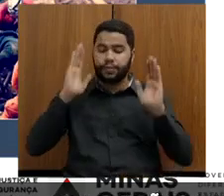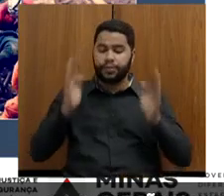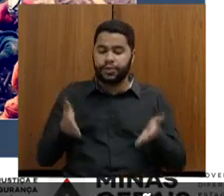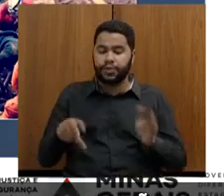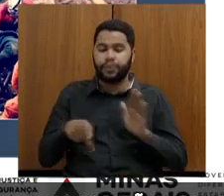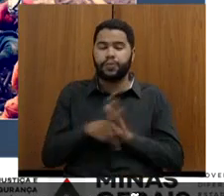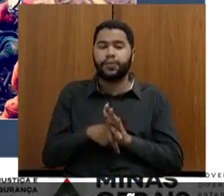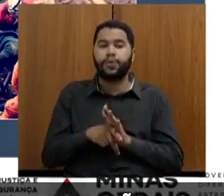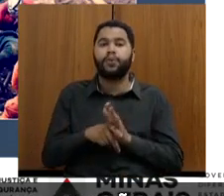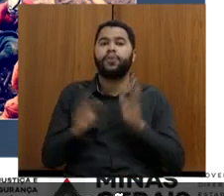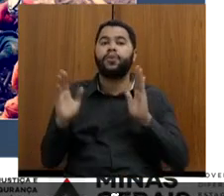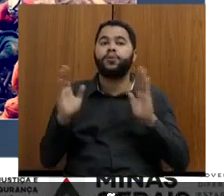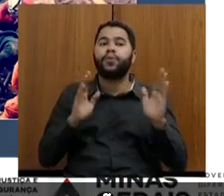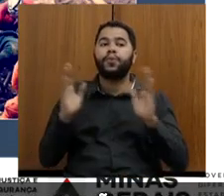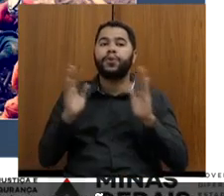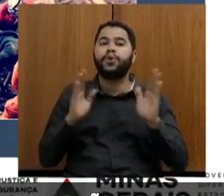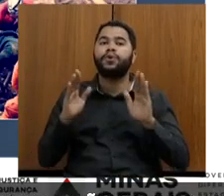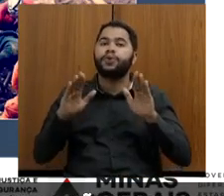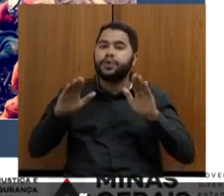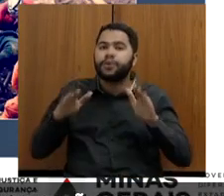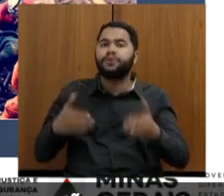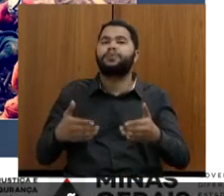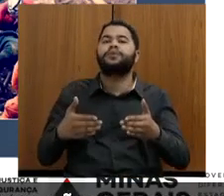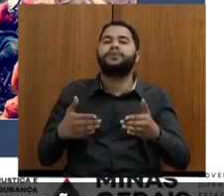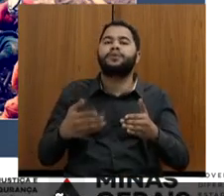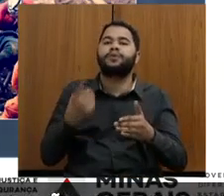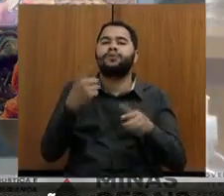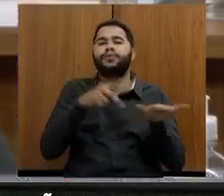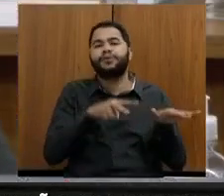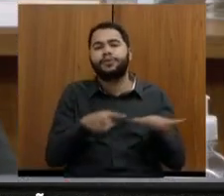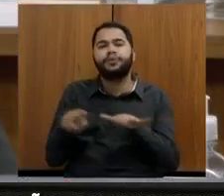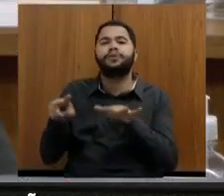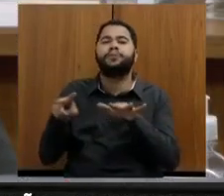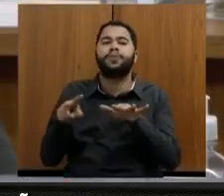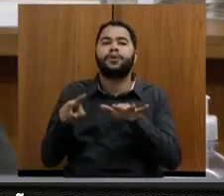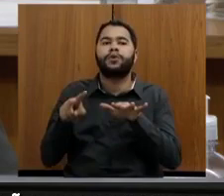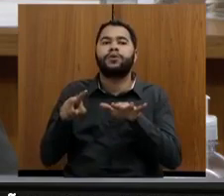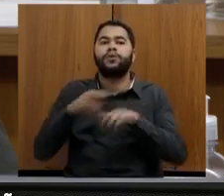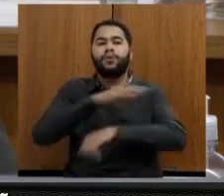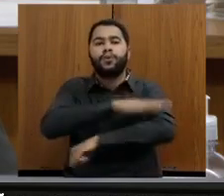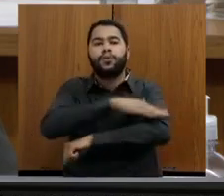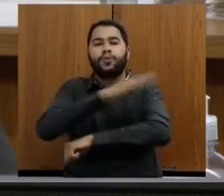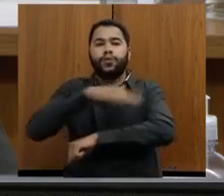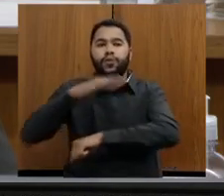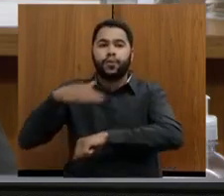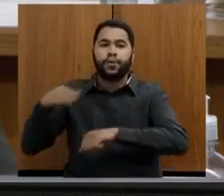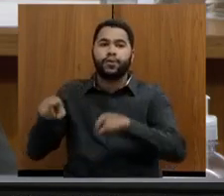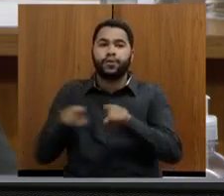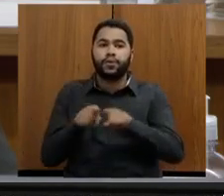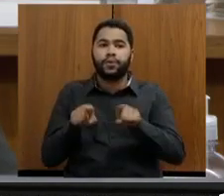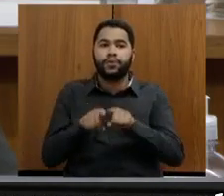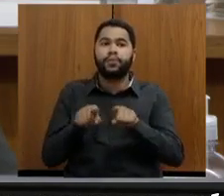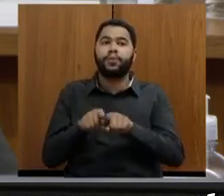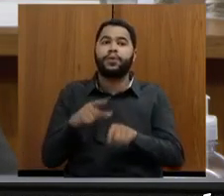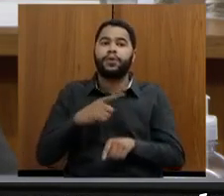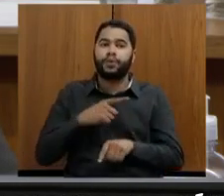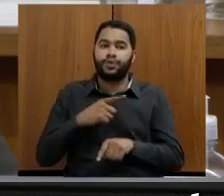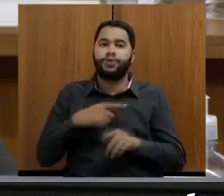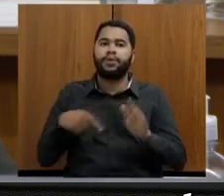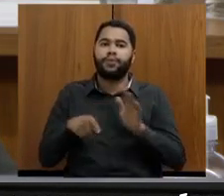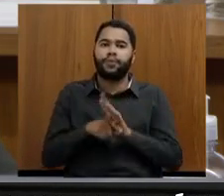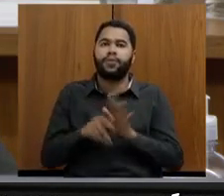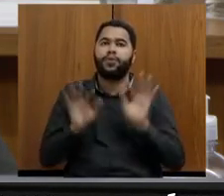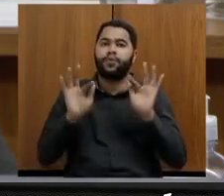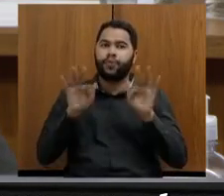estará escalado em um período específico durante uma semana em Brumadinho antes de se deslocar ele tem que ter o exame